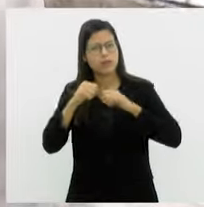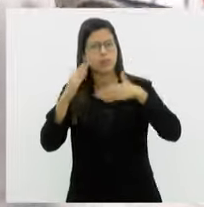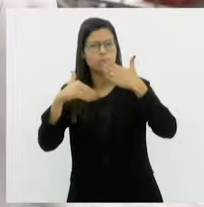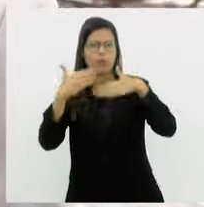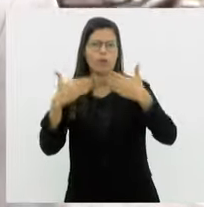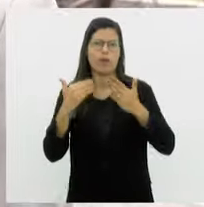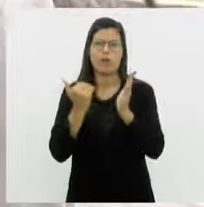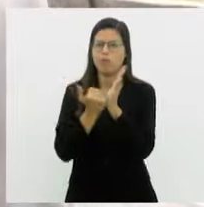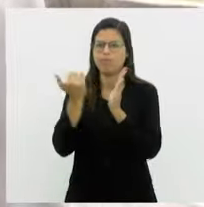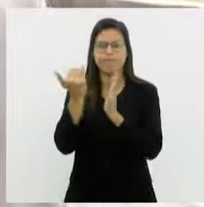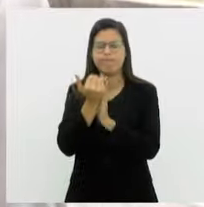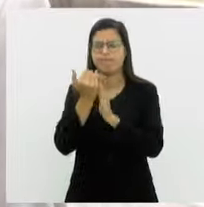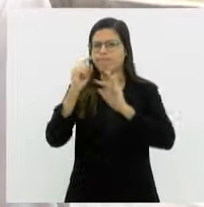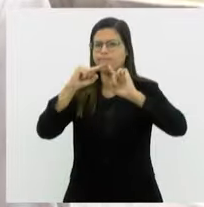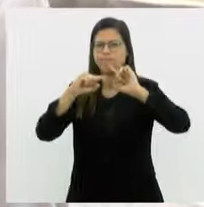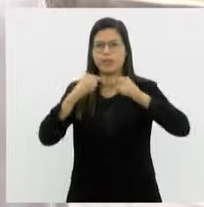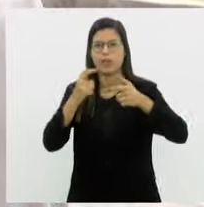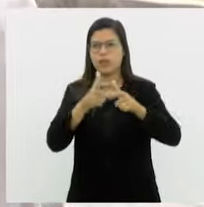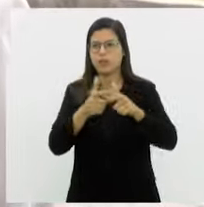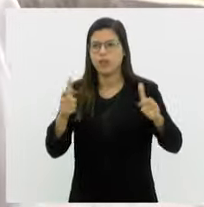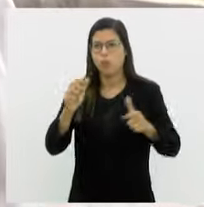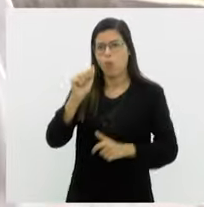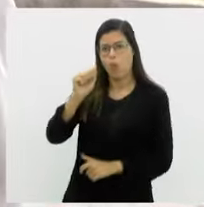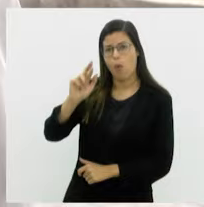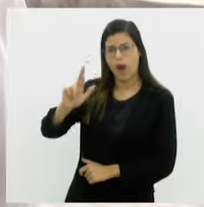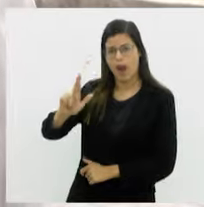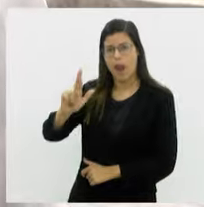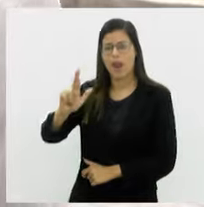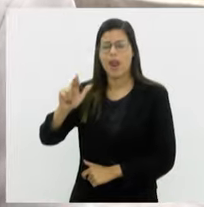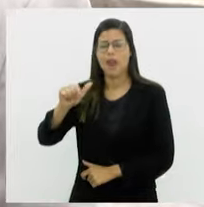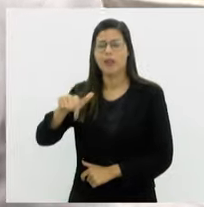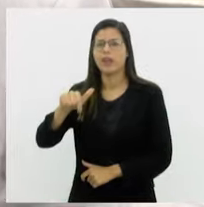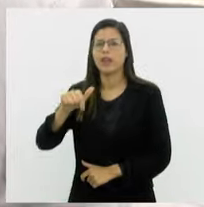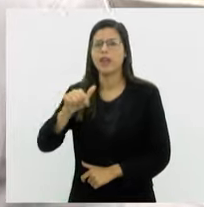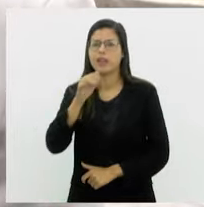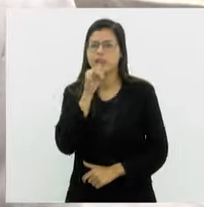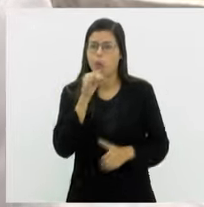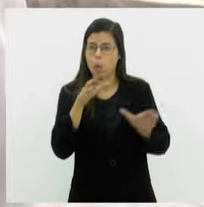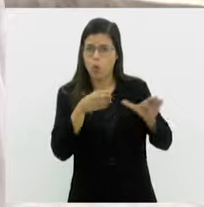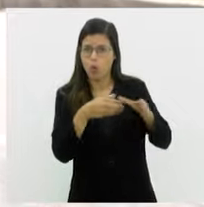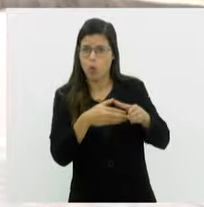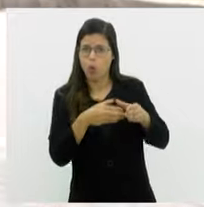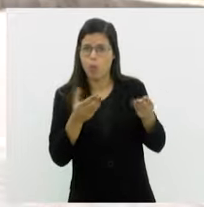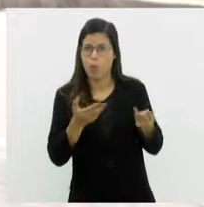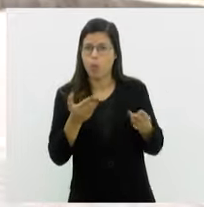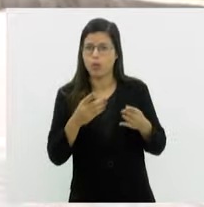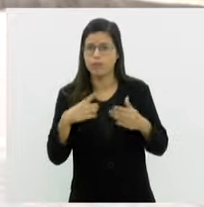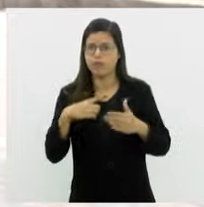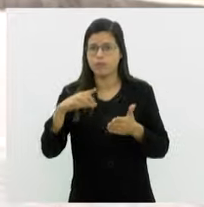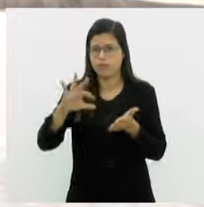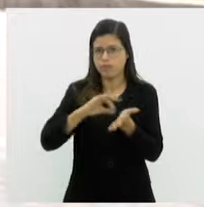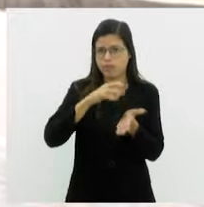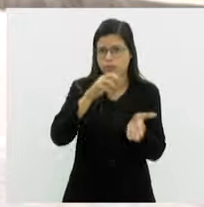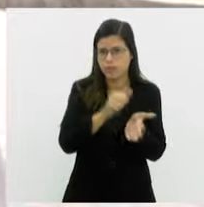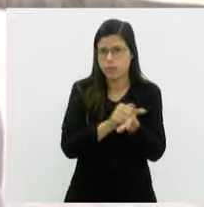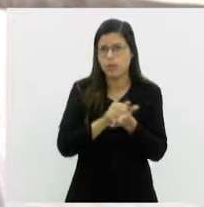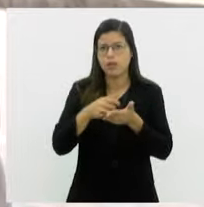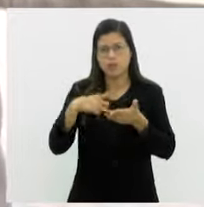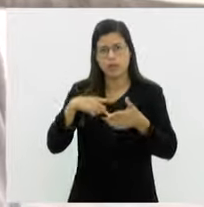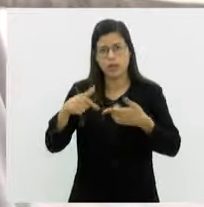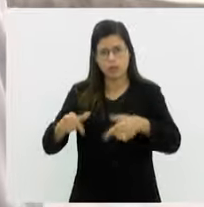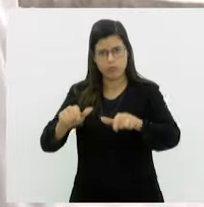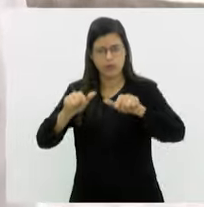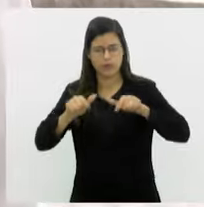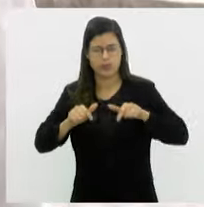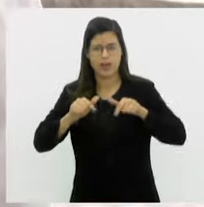vez mais, crescendo. O AR, por exemplo, a junta hoje é uma autoridade de registro, certificado digital. Então,